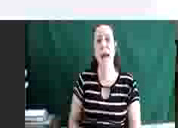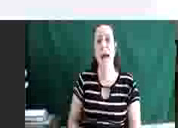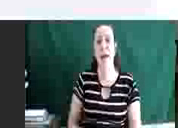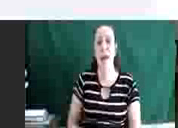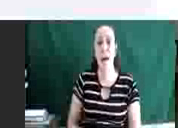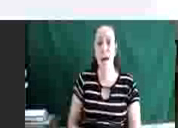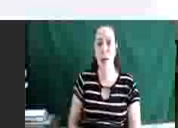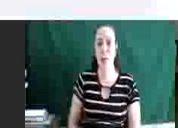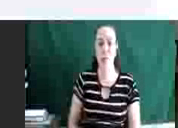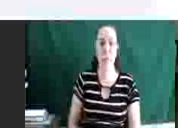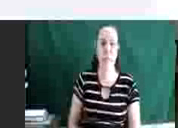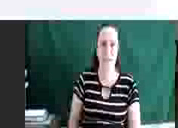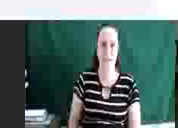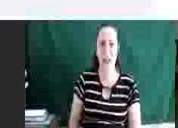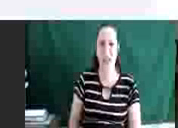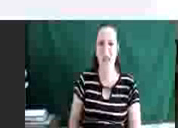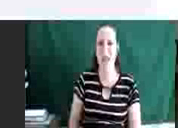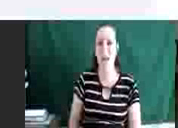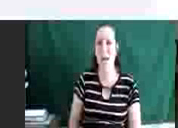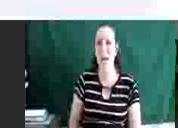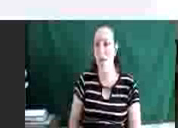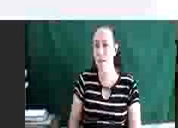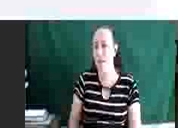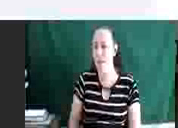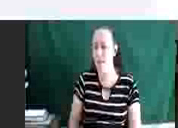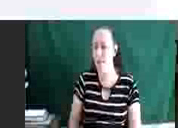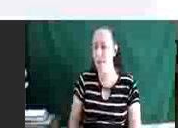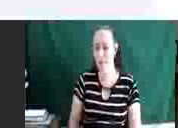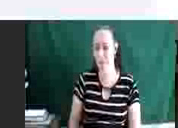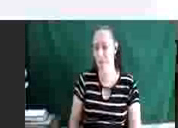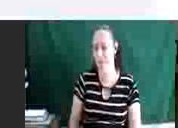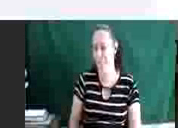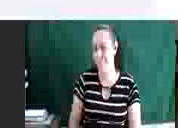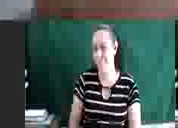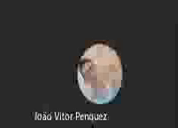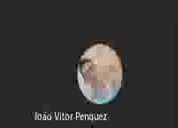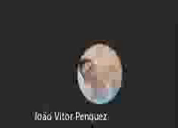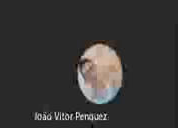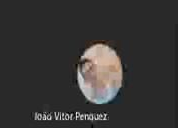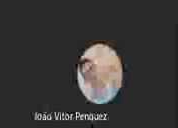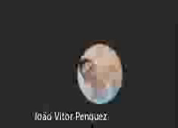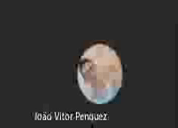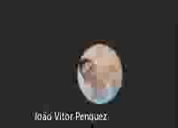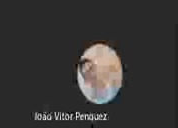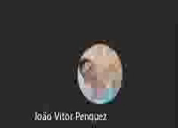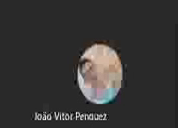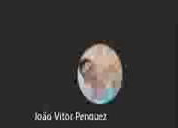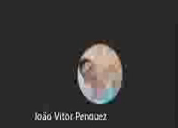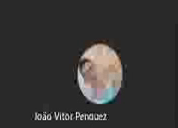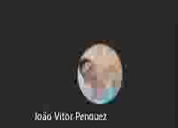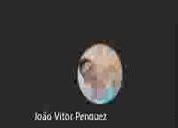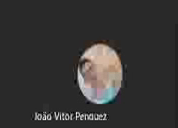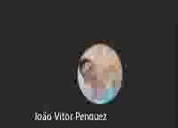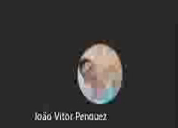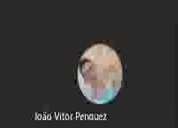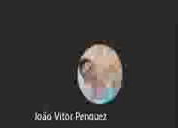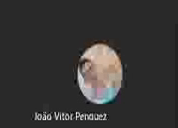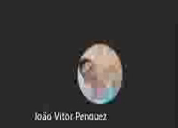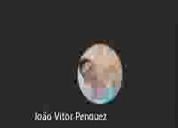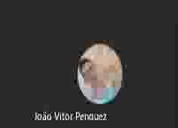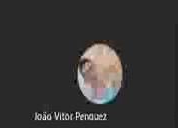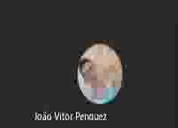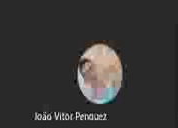Sanders, Análise de Pacote na Prática. Os dois são praticamente assim, um complementa o outro, né? O pacote, que é Análise de Pacote na Prática, ele é um